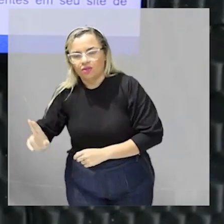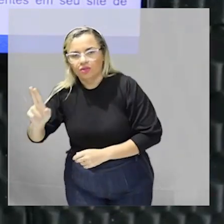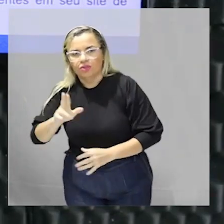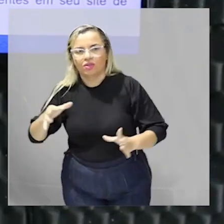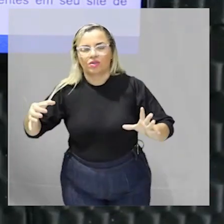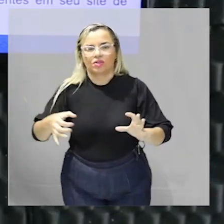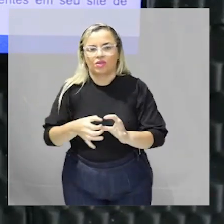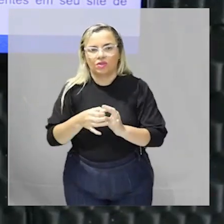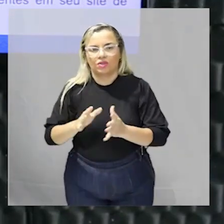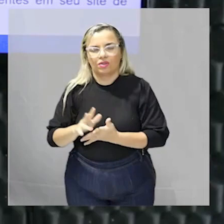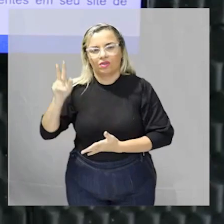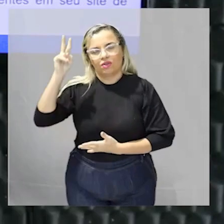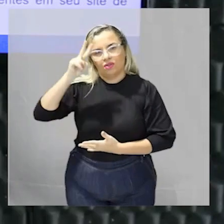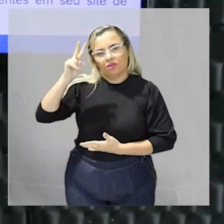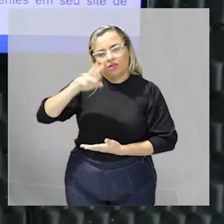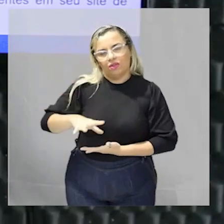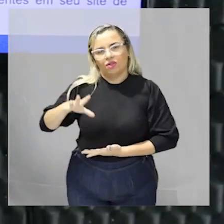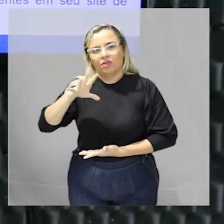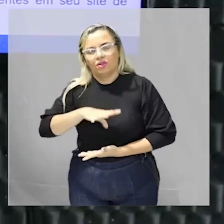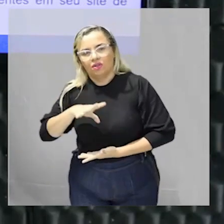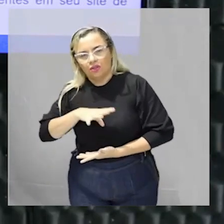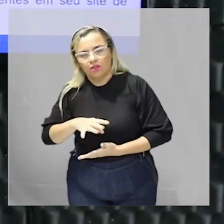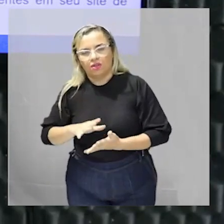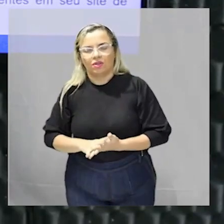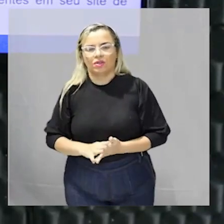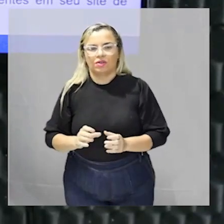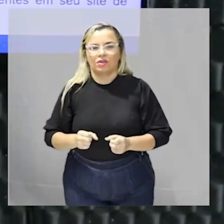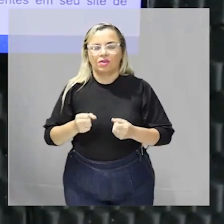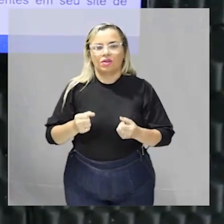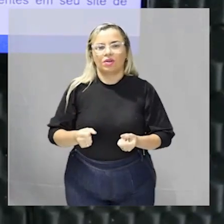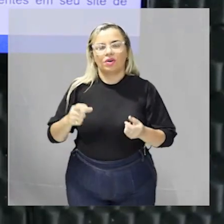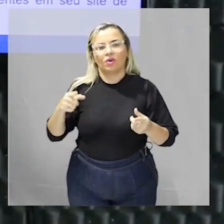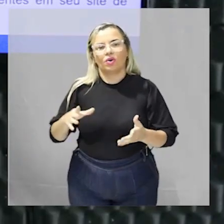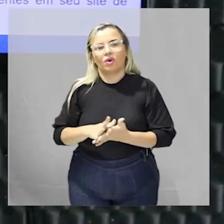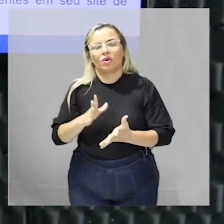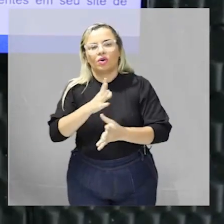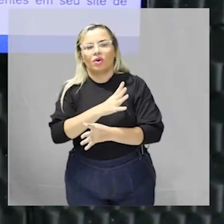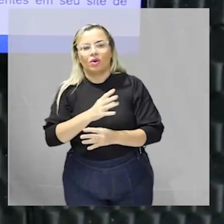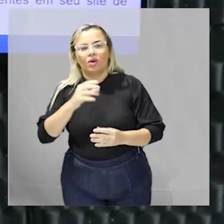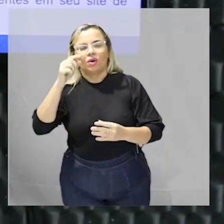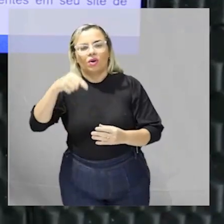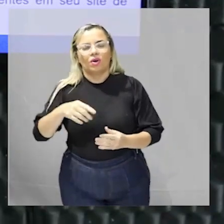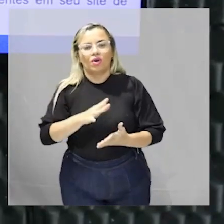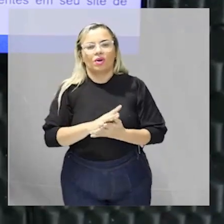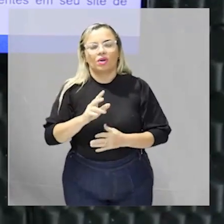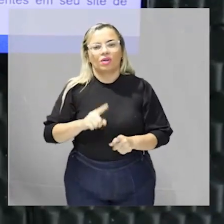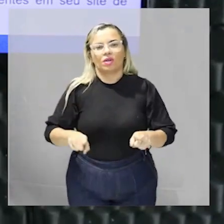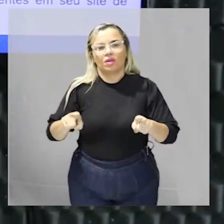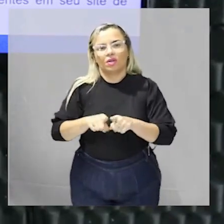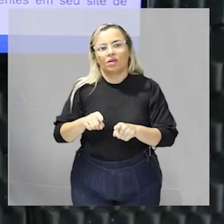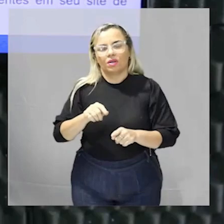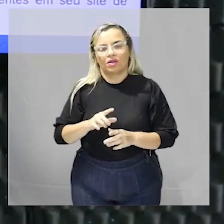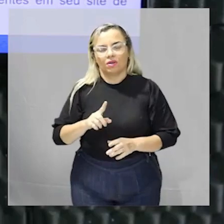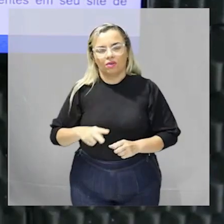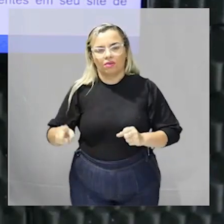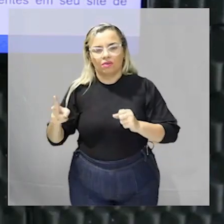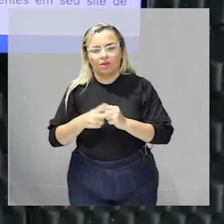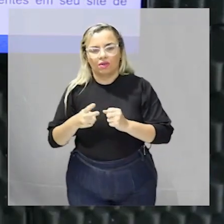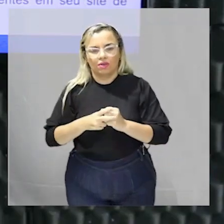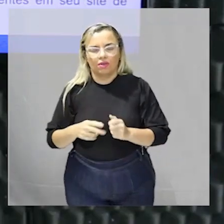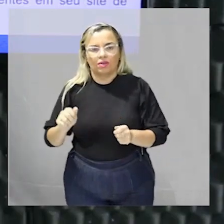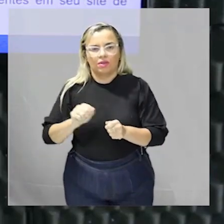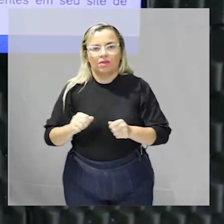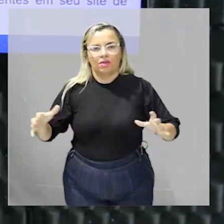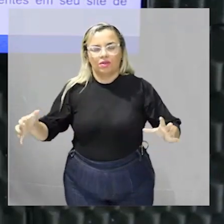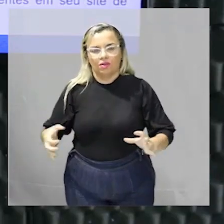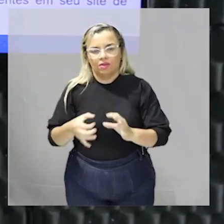conectivos. Lembra dos conectivos em português? Pois é, você liga conjunções, você utiliza verbos para fazer essa ligação. Mas nós não